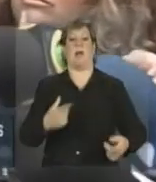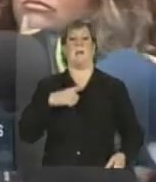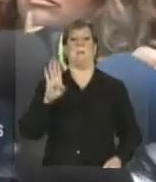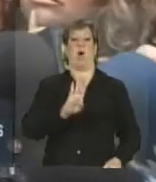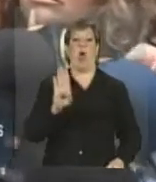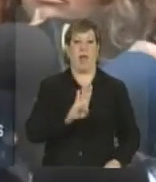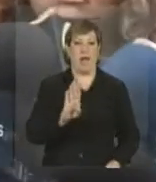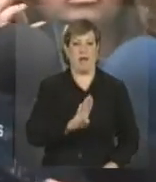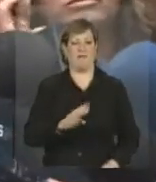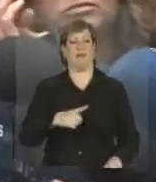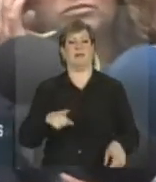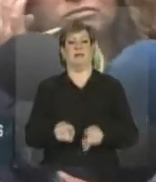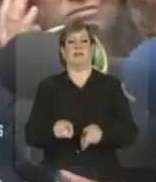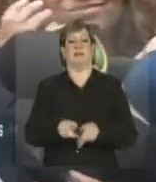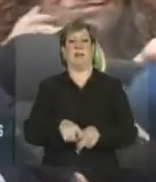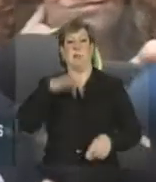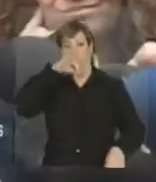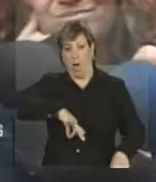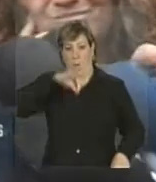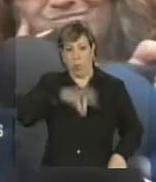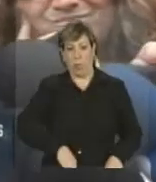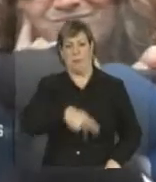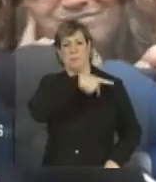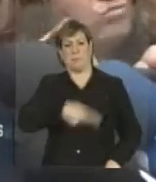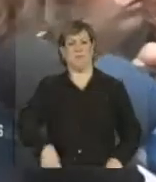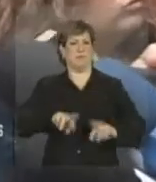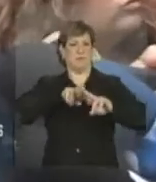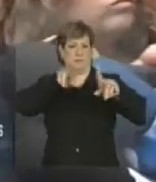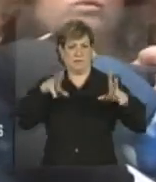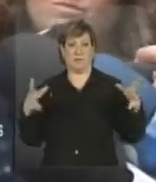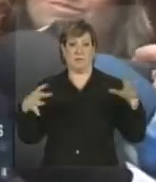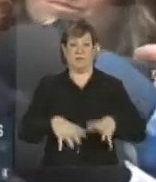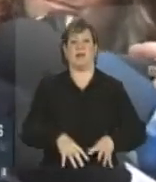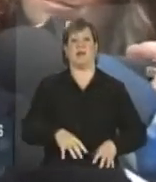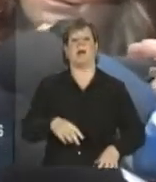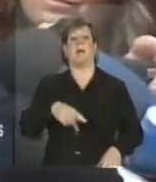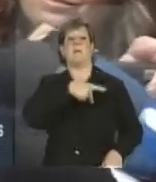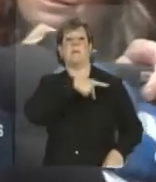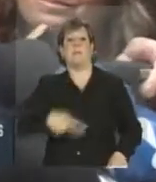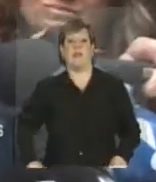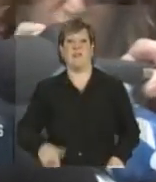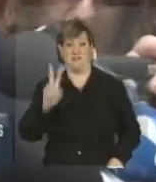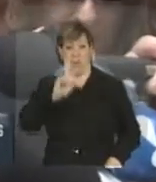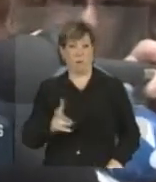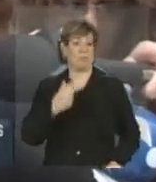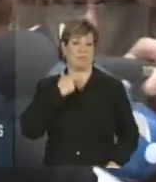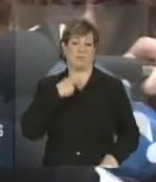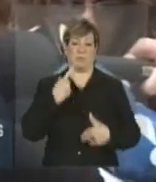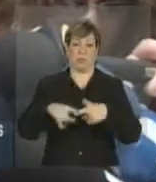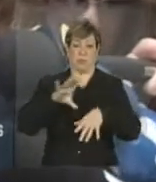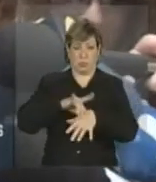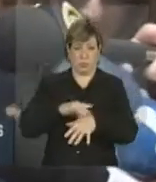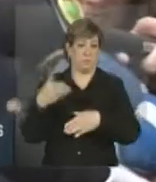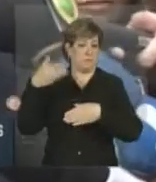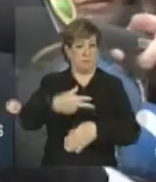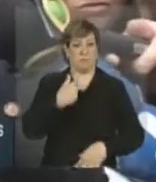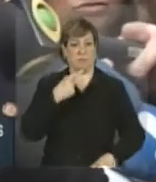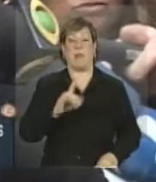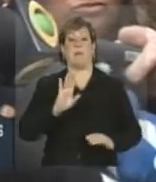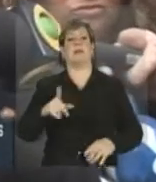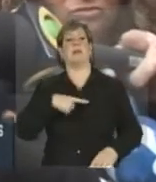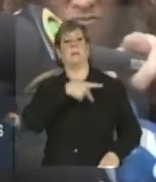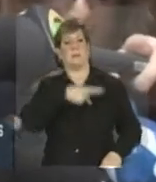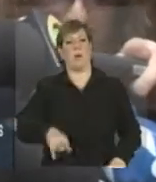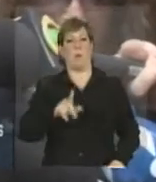Bolívia, Ollanta Humala do Peru, presidente Chávez por razões de saúde não esteve, mas a América do Sul em peso, os presidentes da Guiana